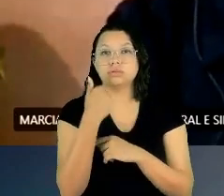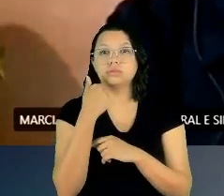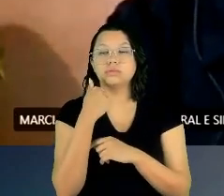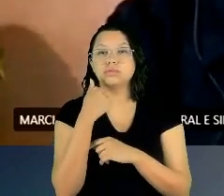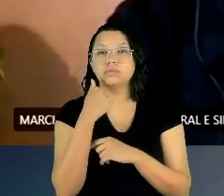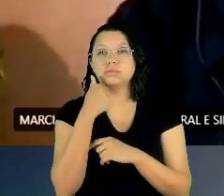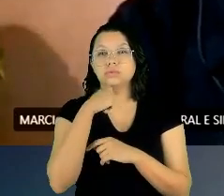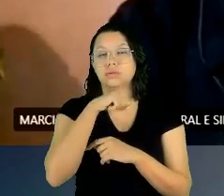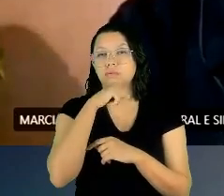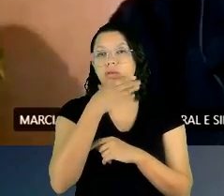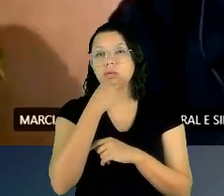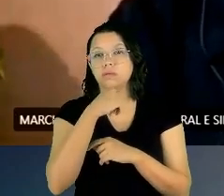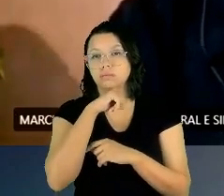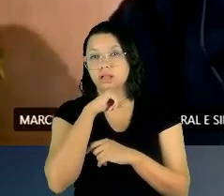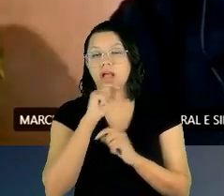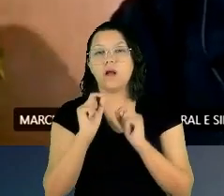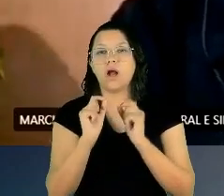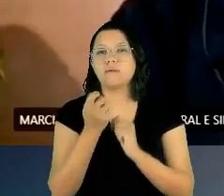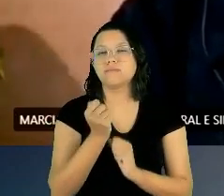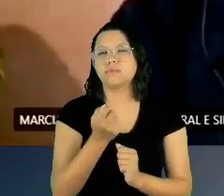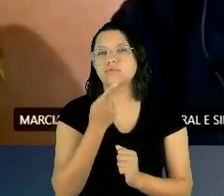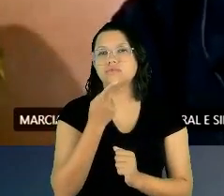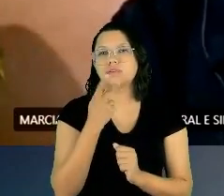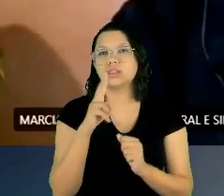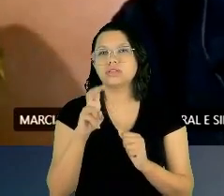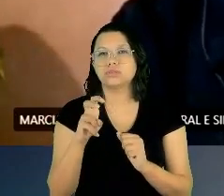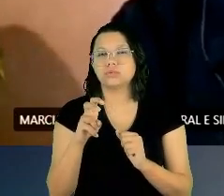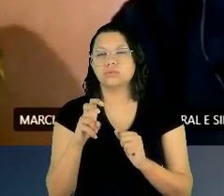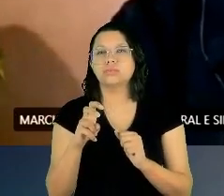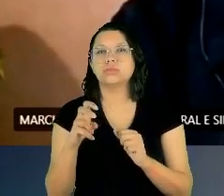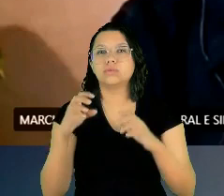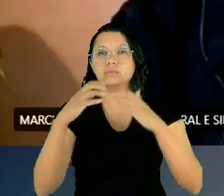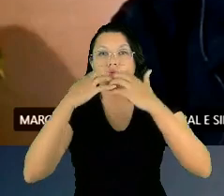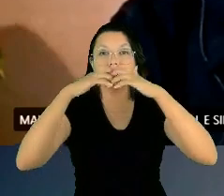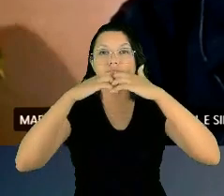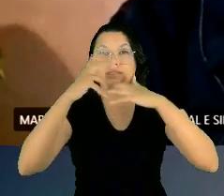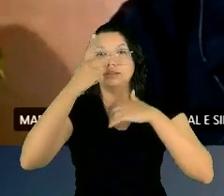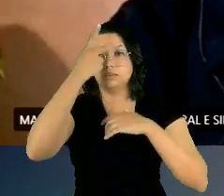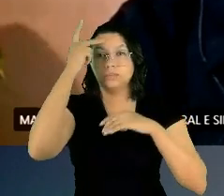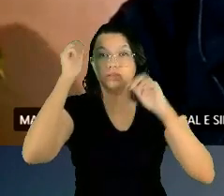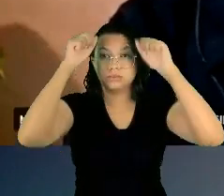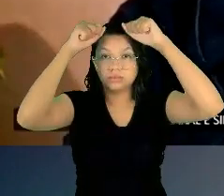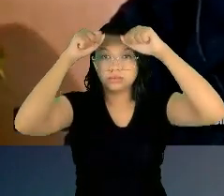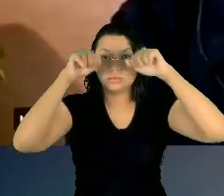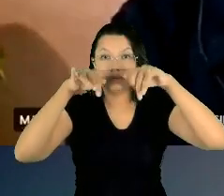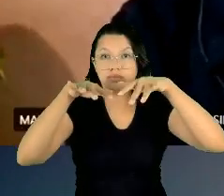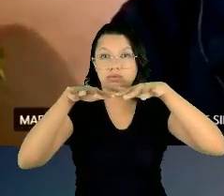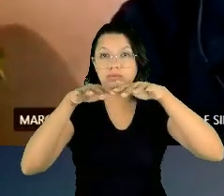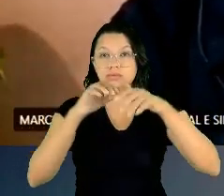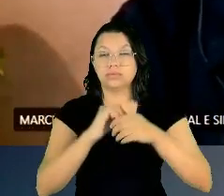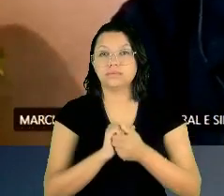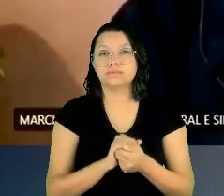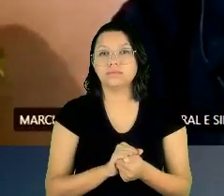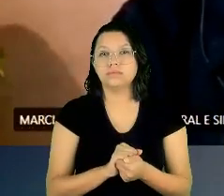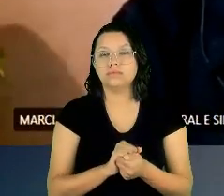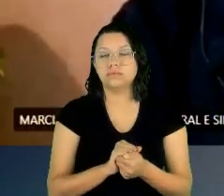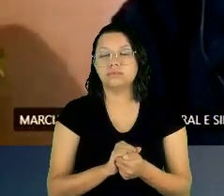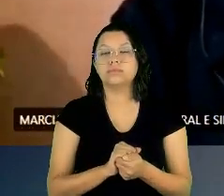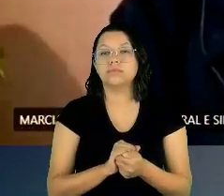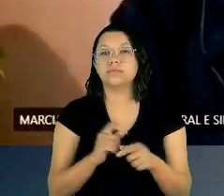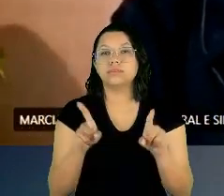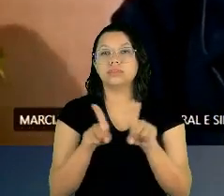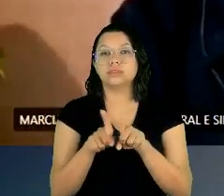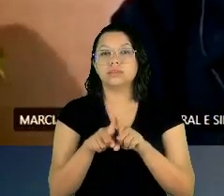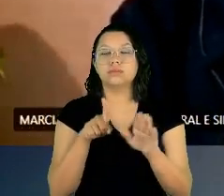socialização emocional dos pais. E o que poderia ser dito sobre o mapeamento do cérebro da pessoa com transtorno do espectro